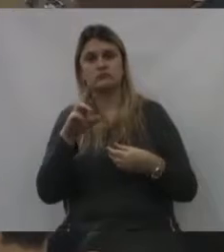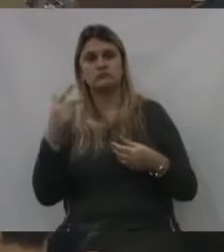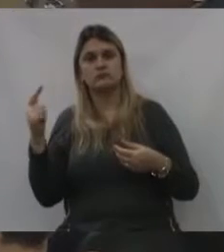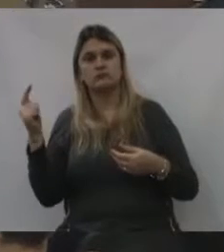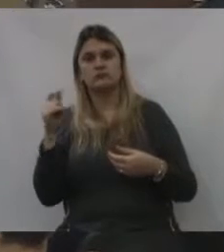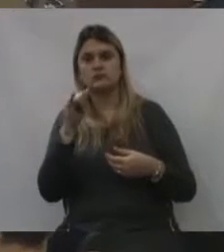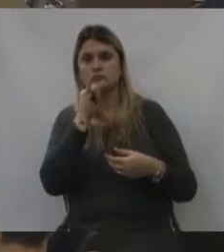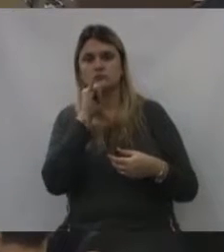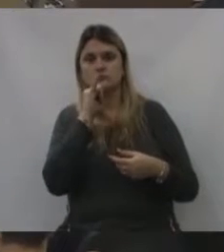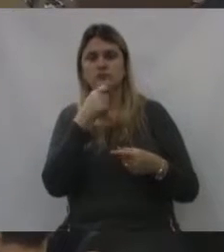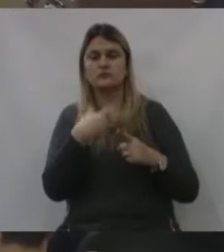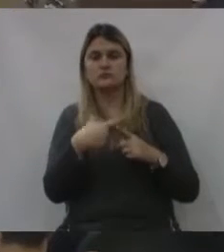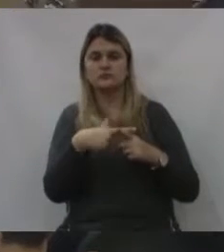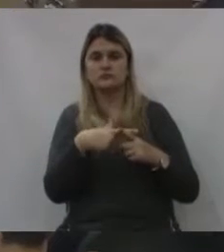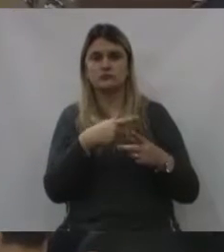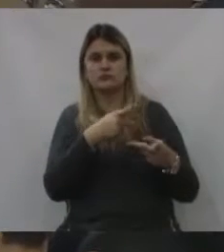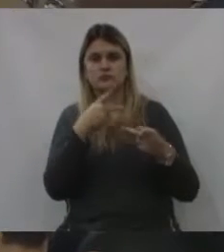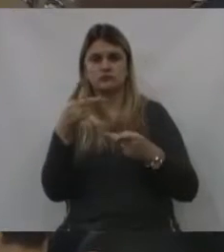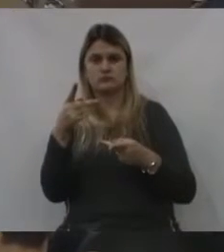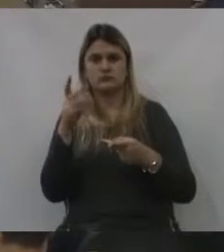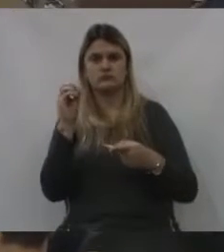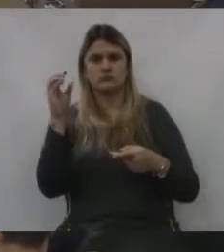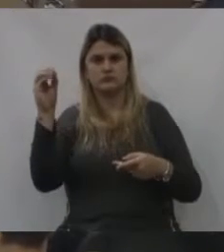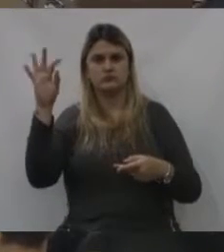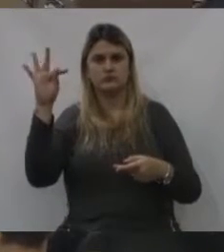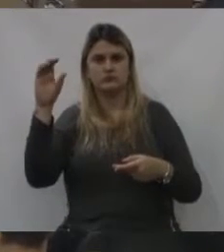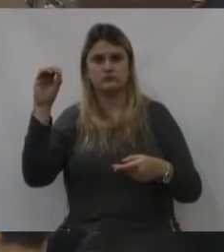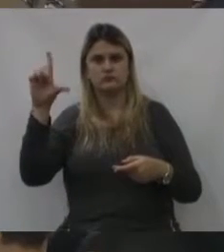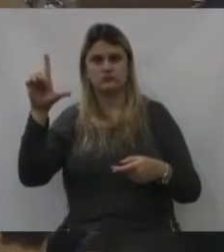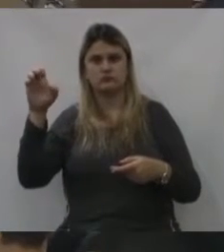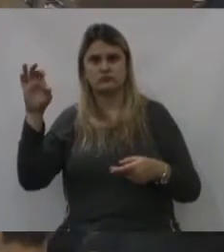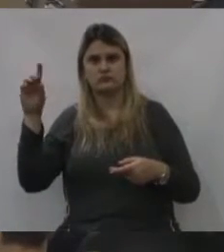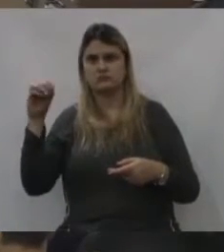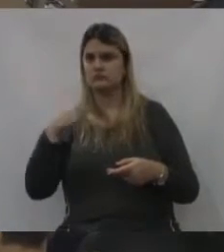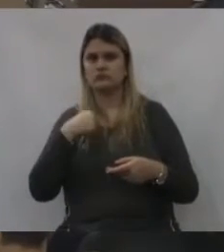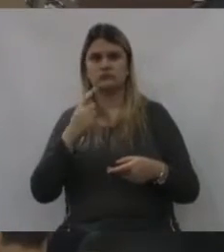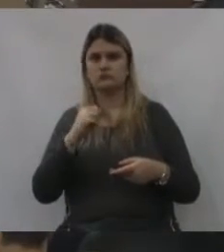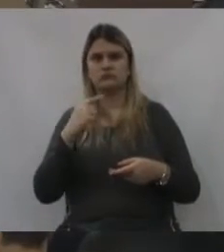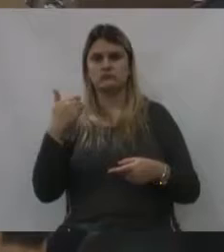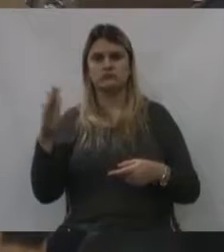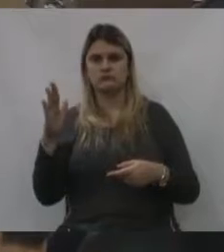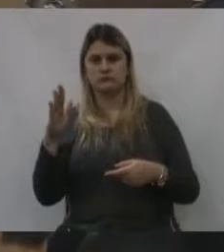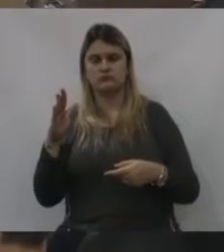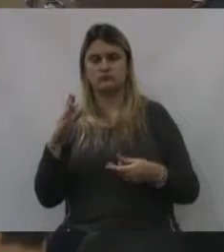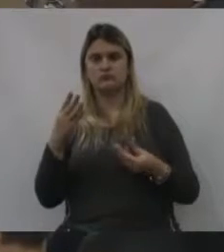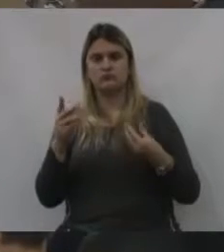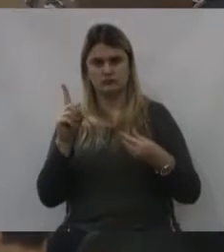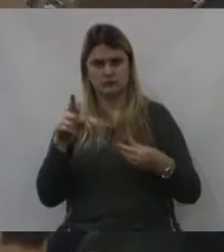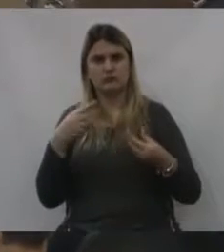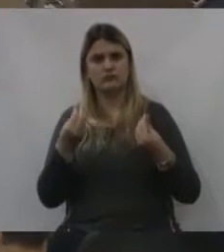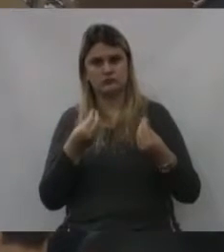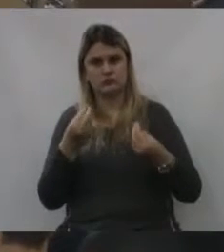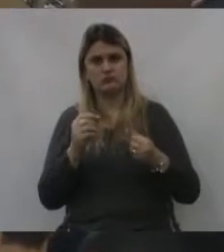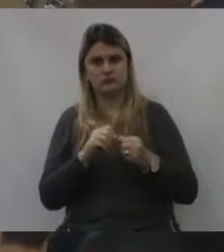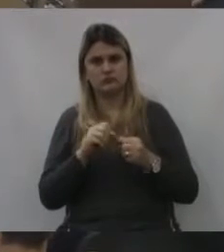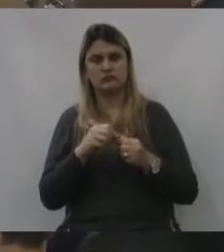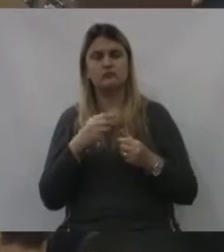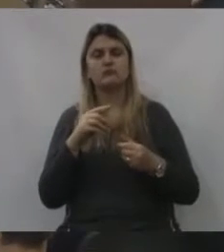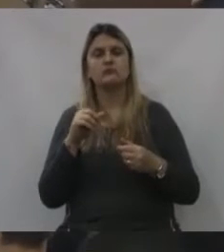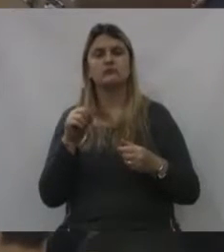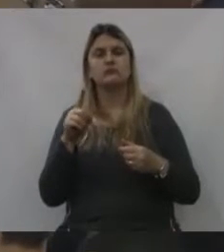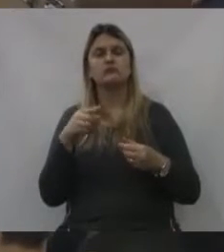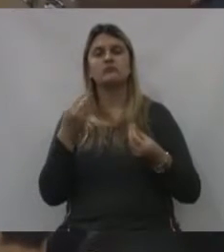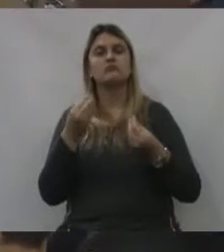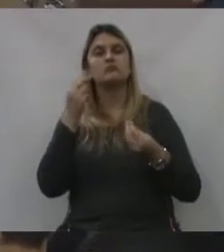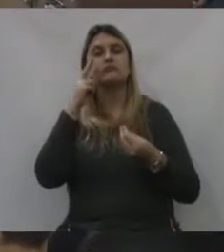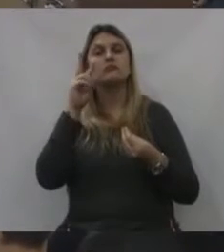usado como outros exemplos, porque essa visita a Toledo, naquela época eu não fui, era dessa maneira que se portavam.